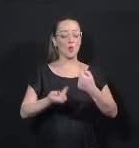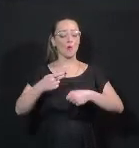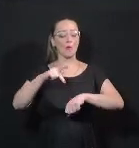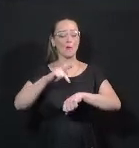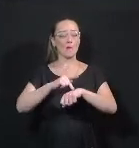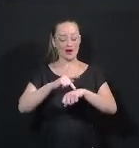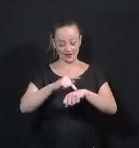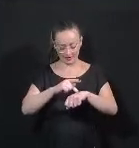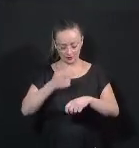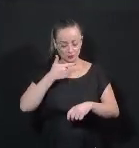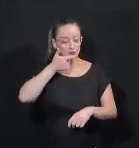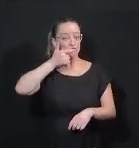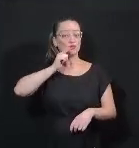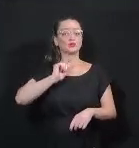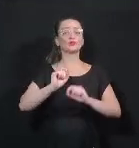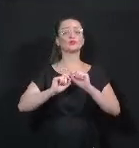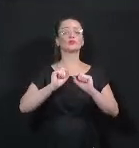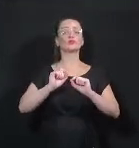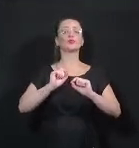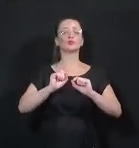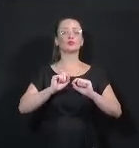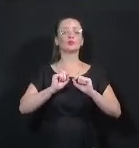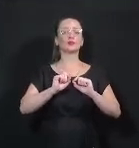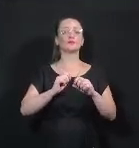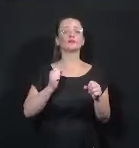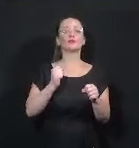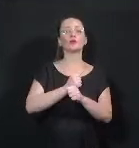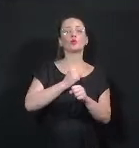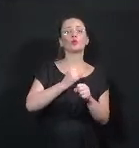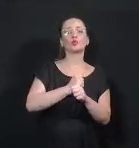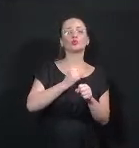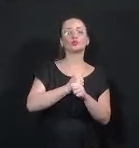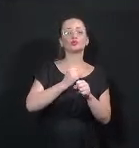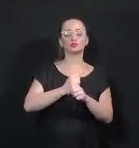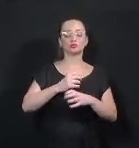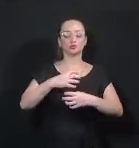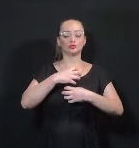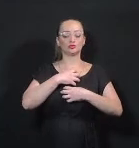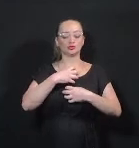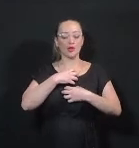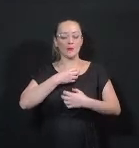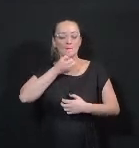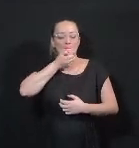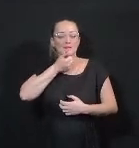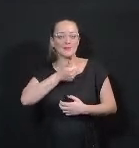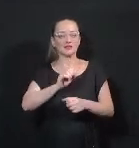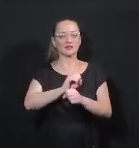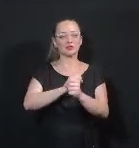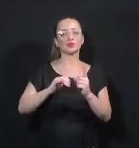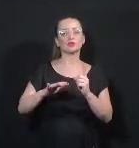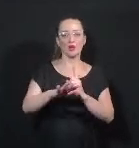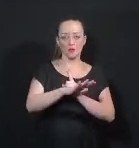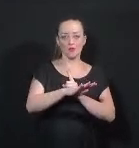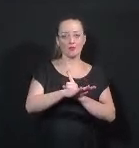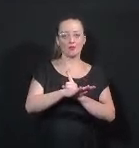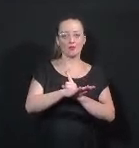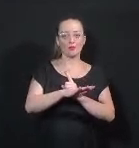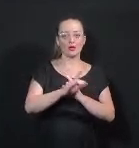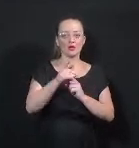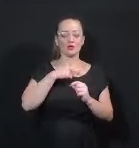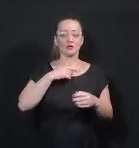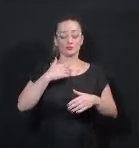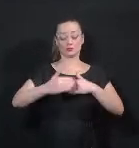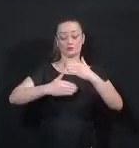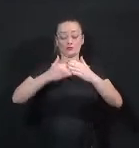mundo conseguiram construir um estado de bem-estar social, com